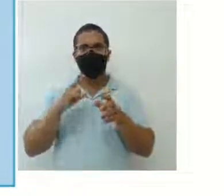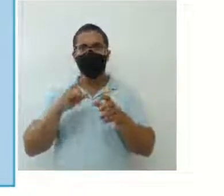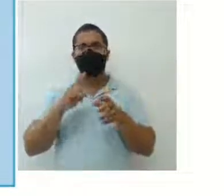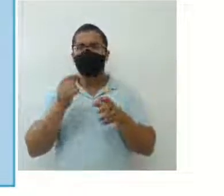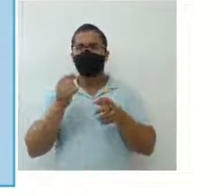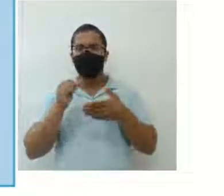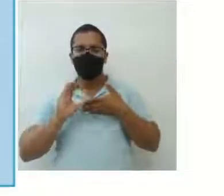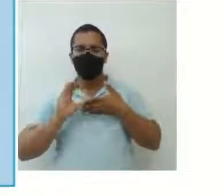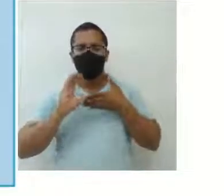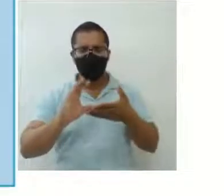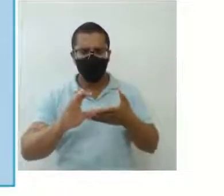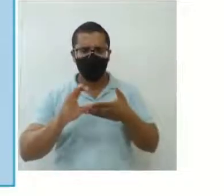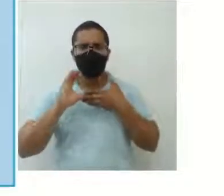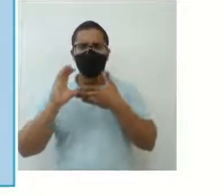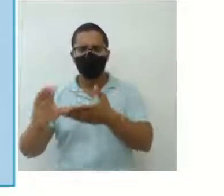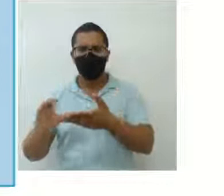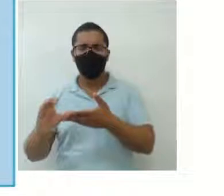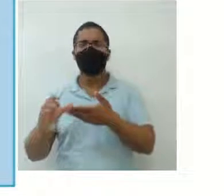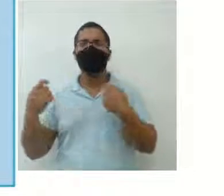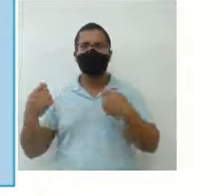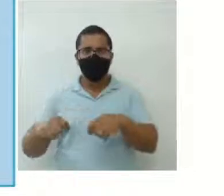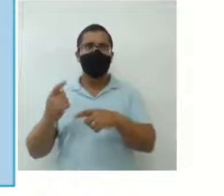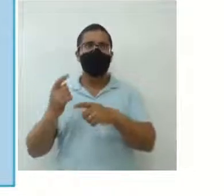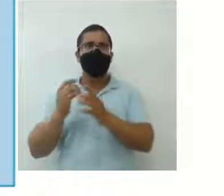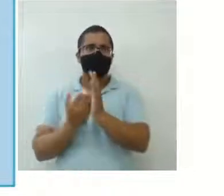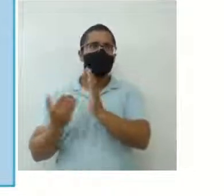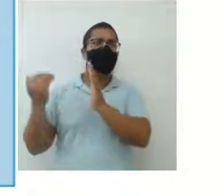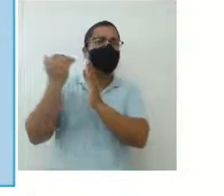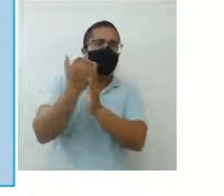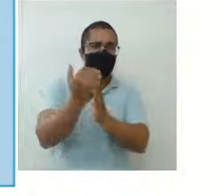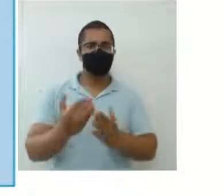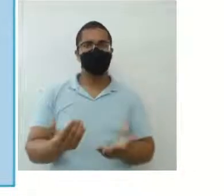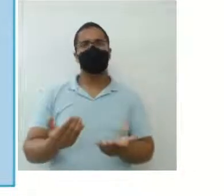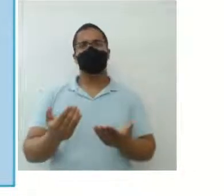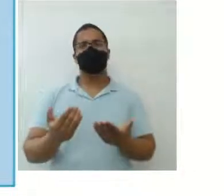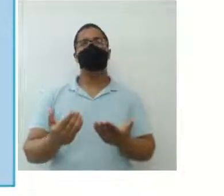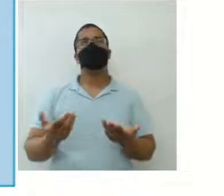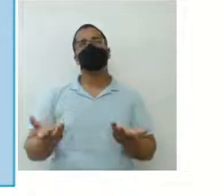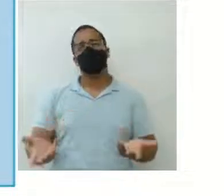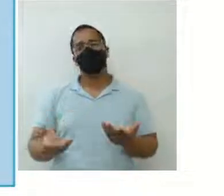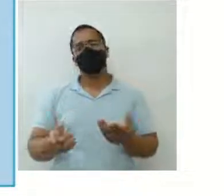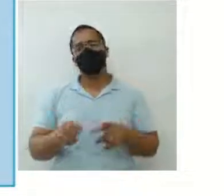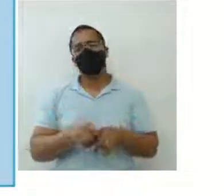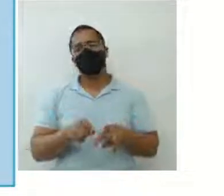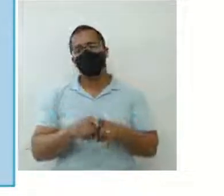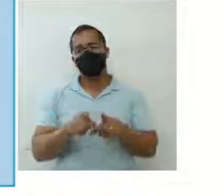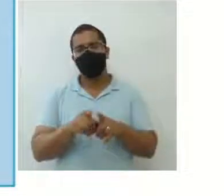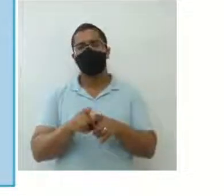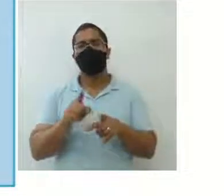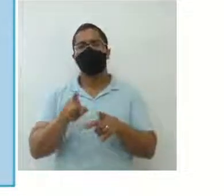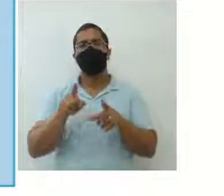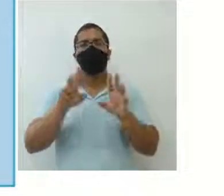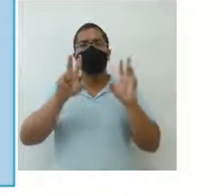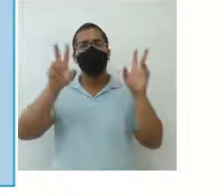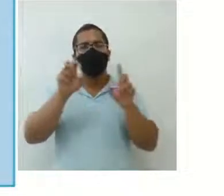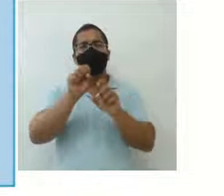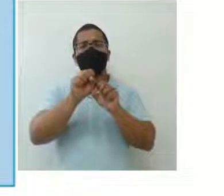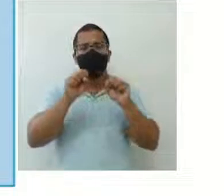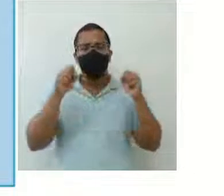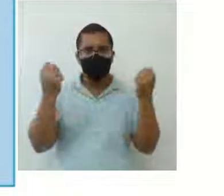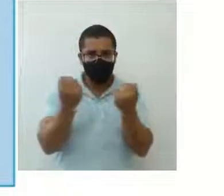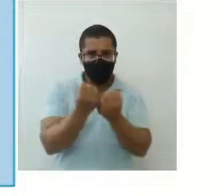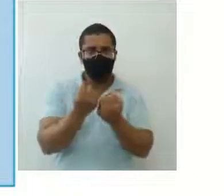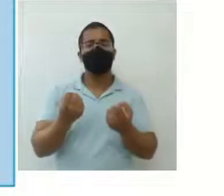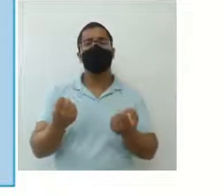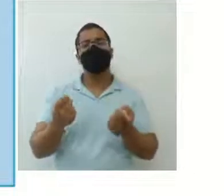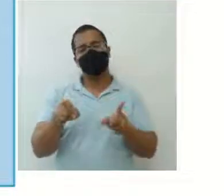capital excedente, precisamos investir, né? Então, aí vem as questões sociais, excedente demográfico, né?